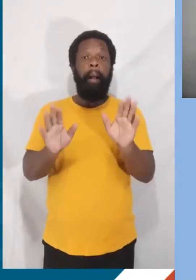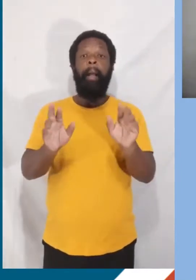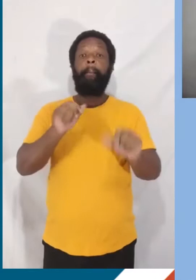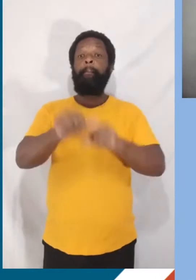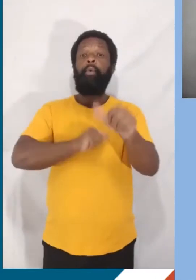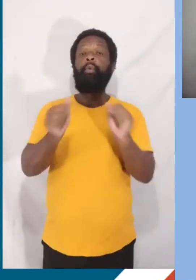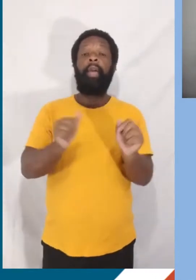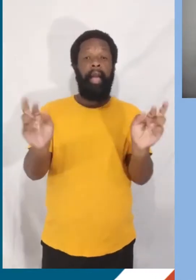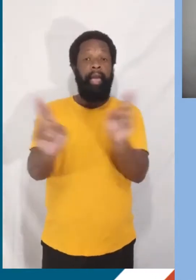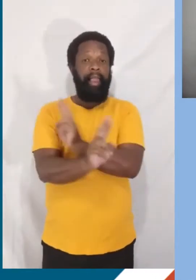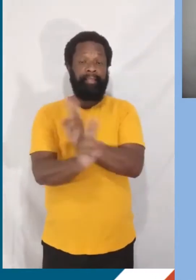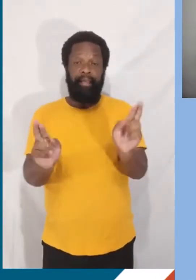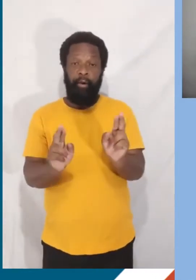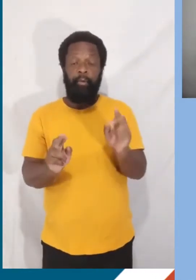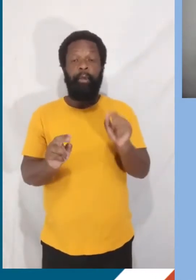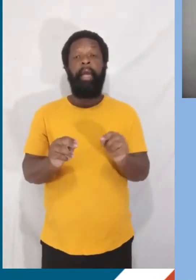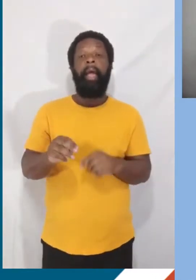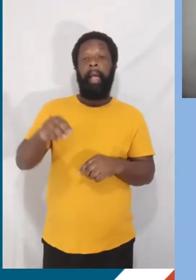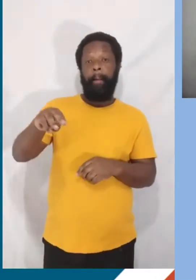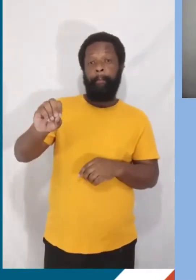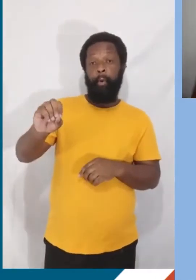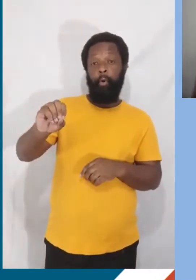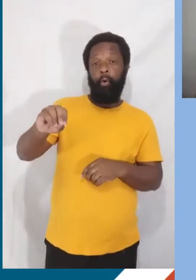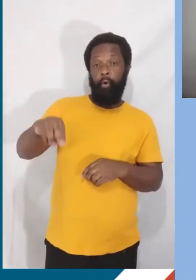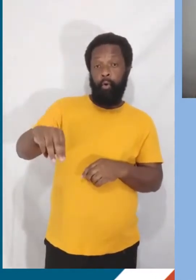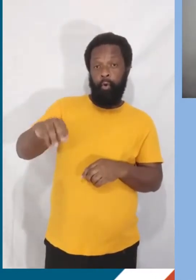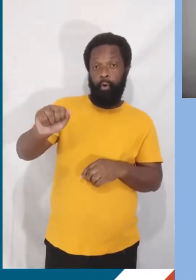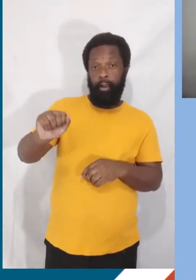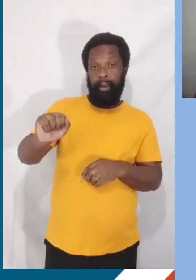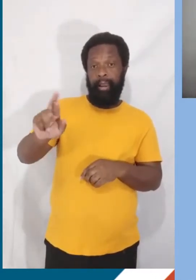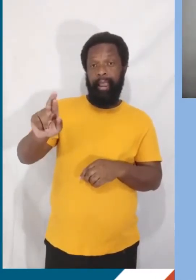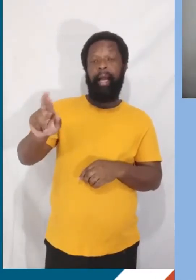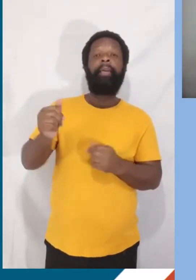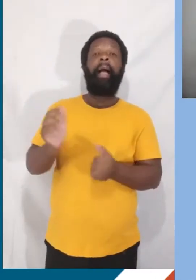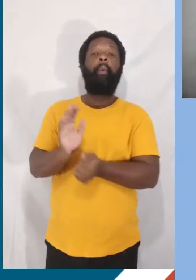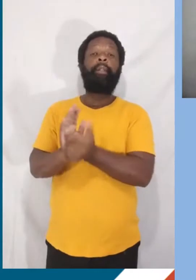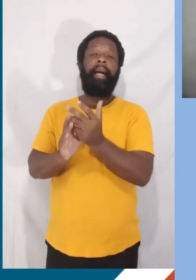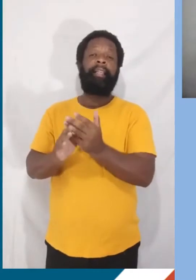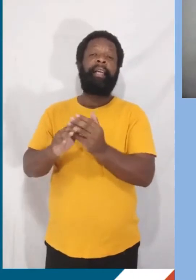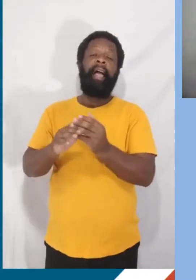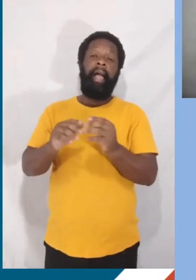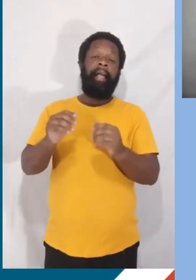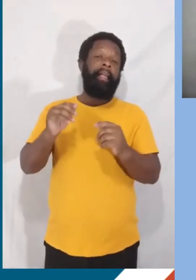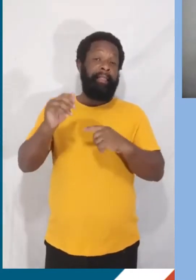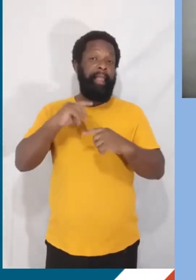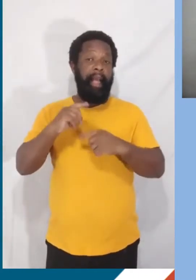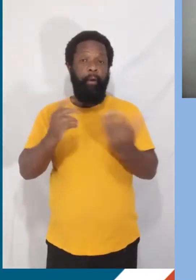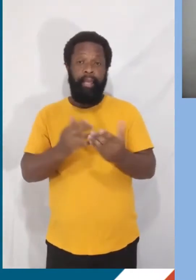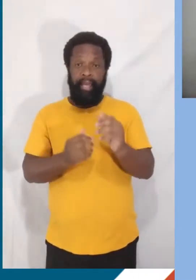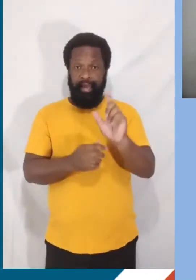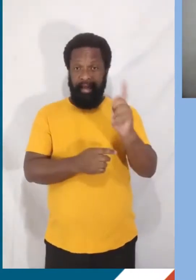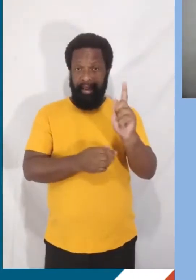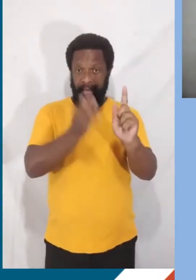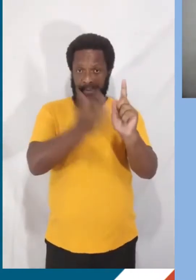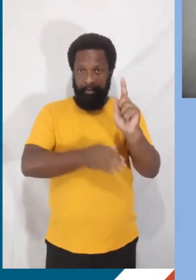a relação. Massa atômica associava lá a respeito de quantas vezes era maior que a unidade de massa atômica. Já aqui a gente